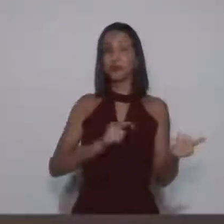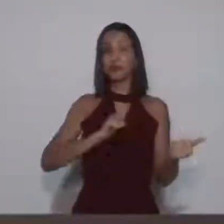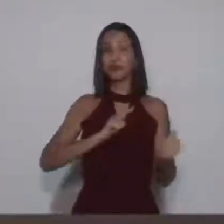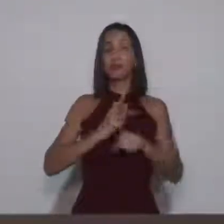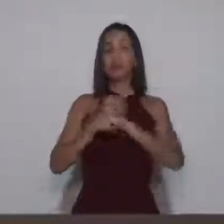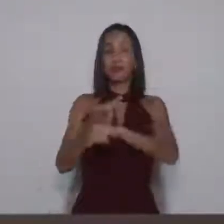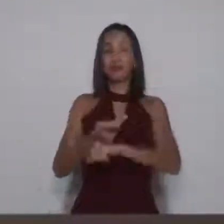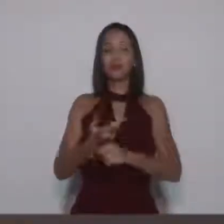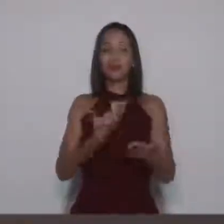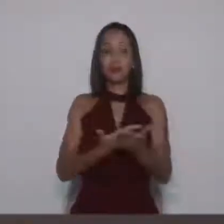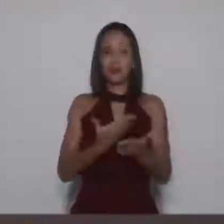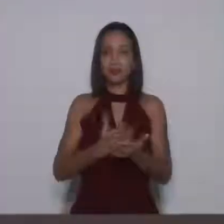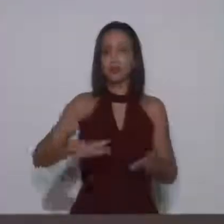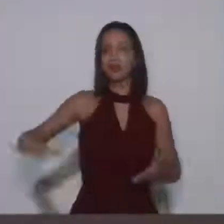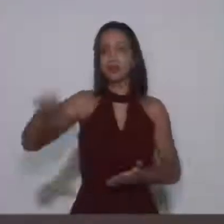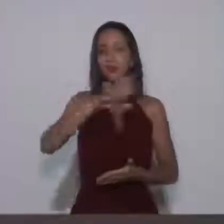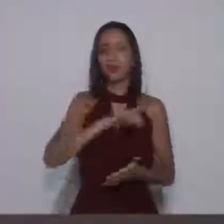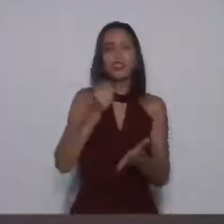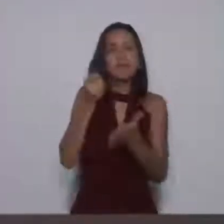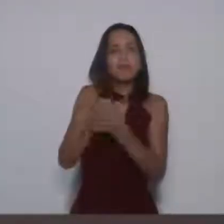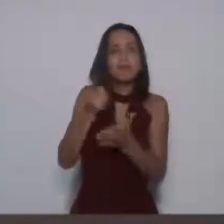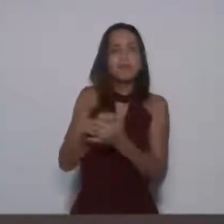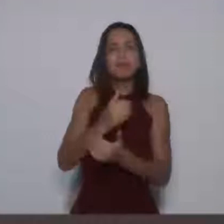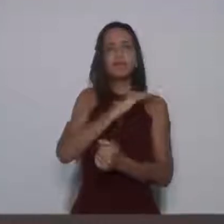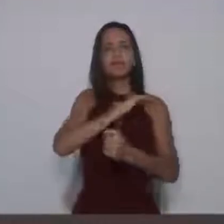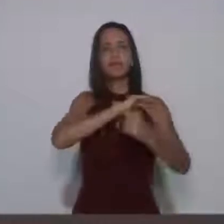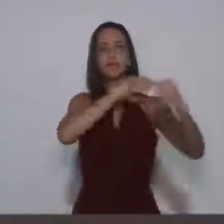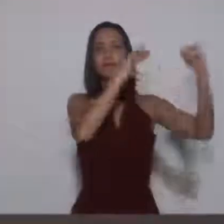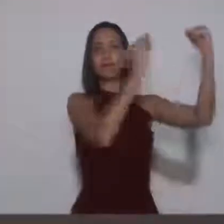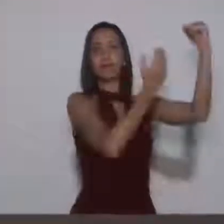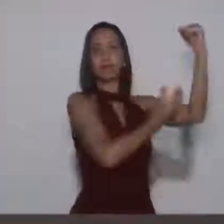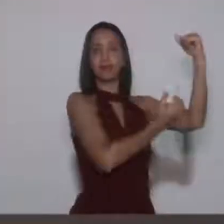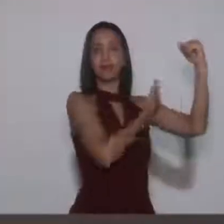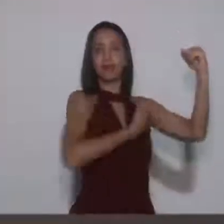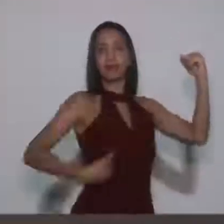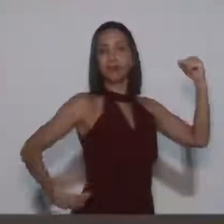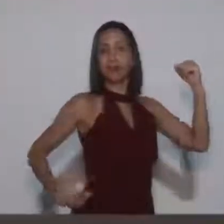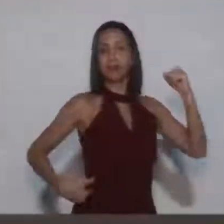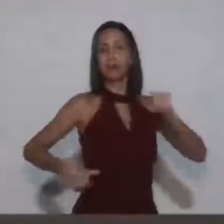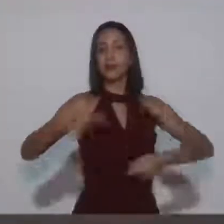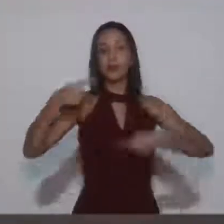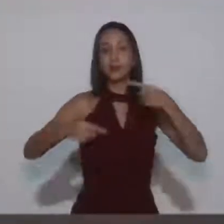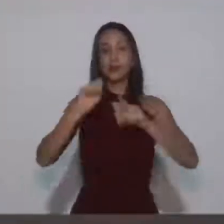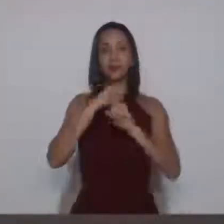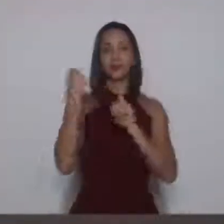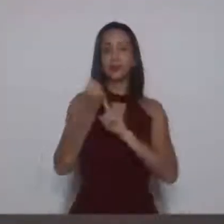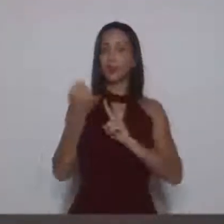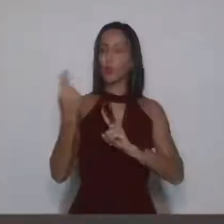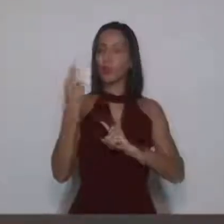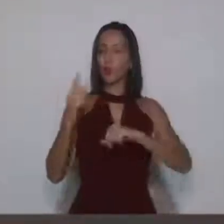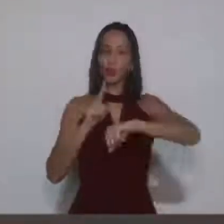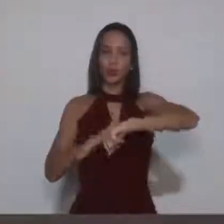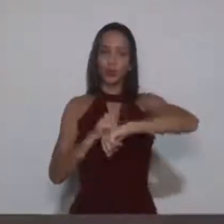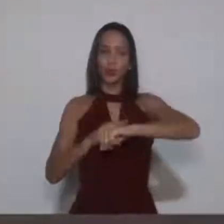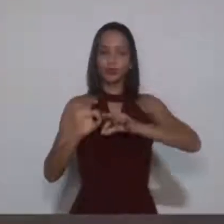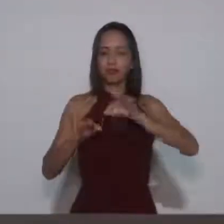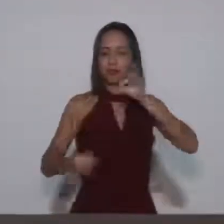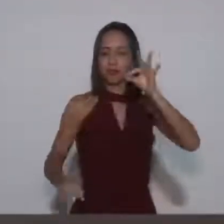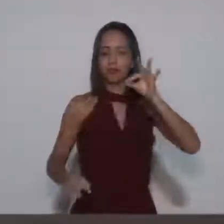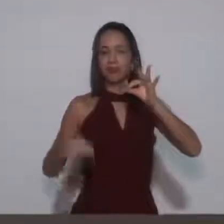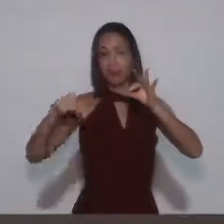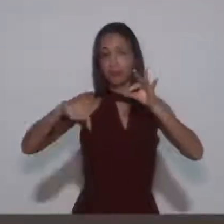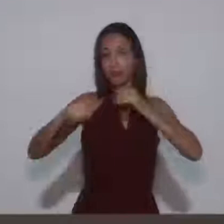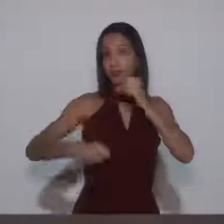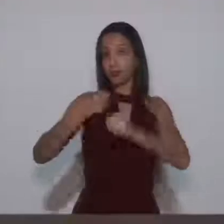aulas ali. É obrigação do poder público uma política social. Não vai dar tempo de eu me estender no tema, mas esse